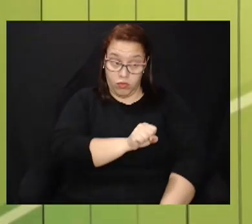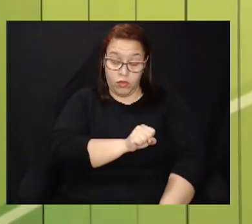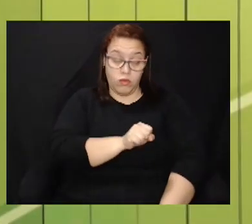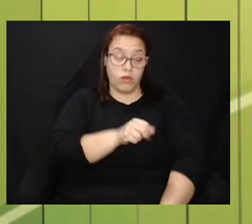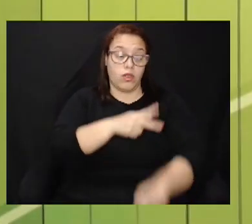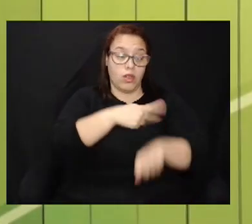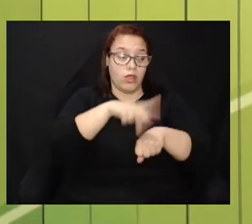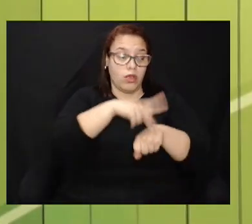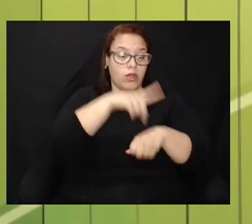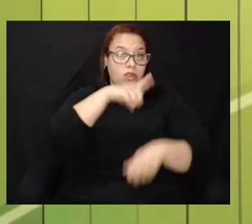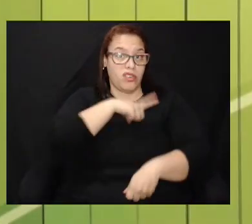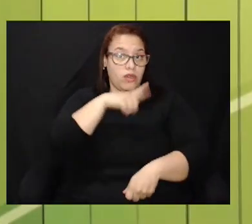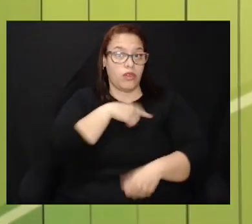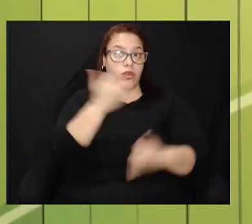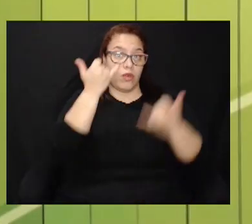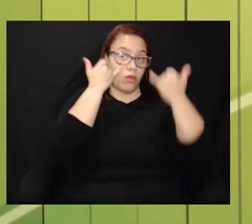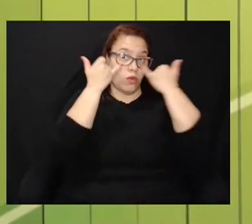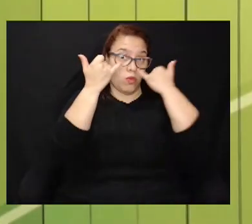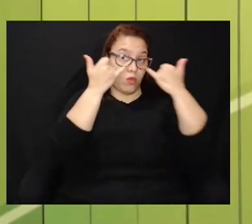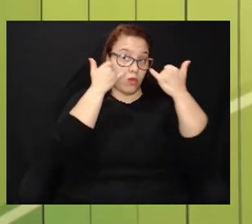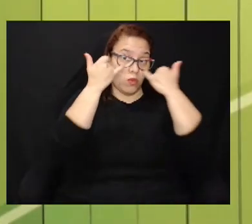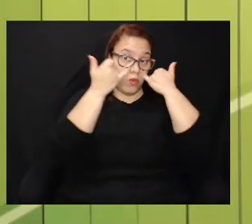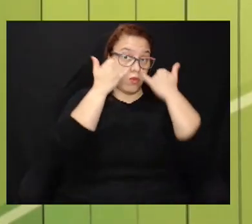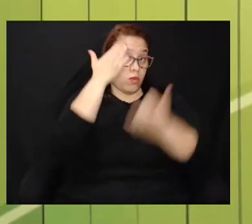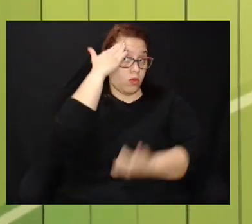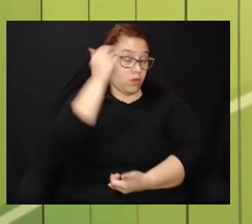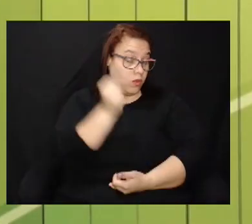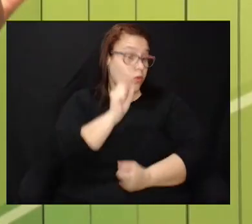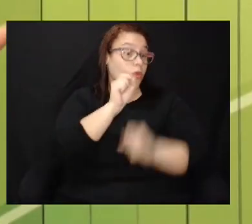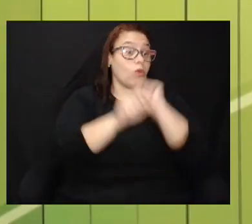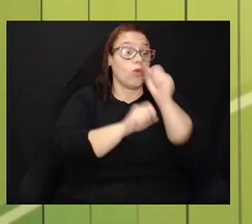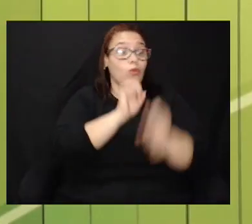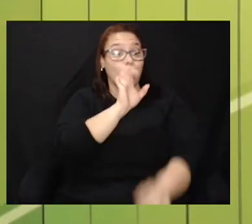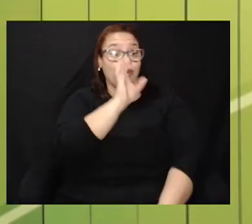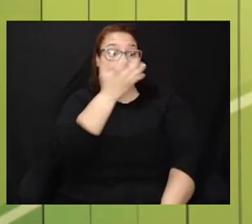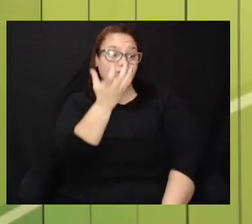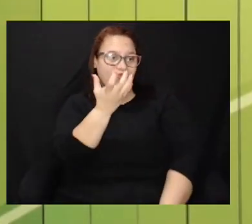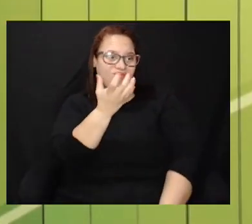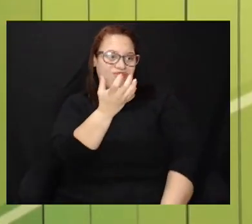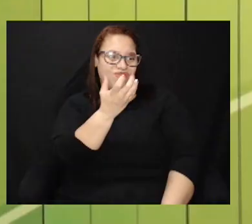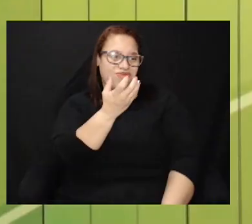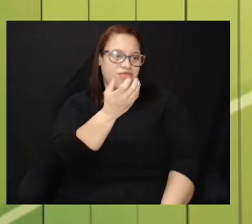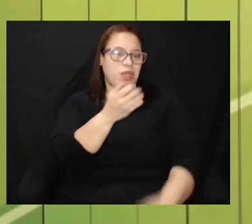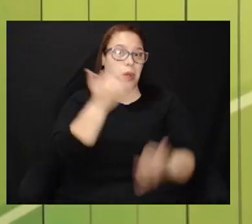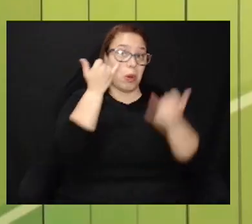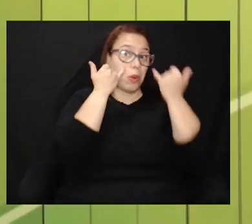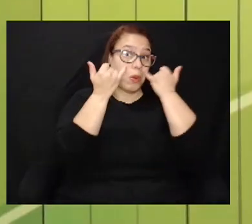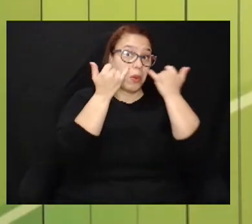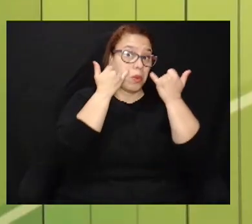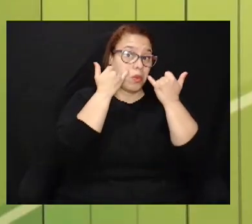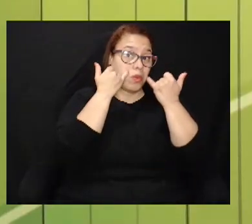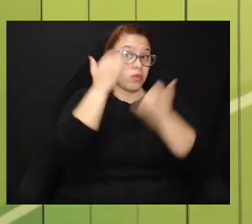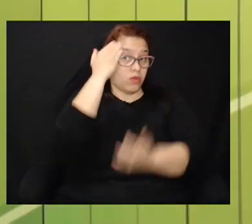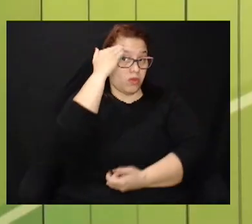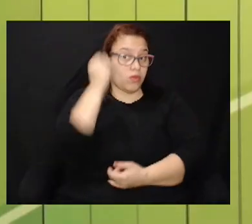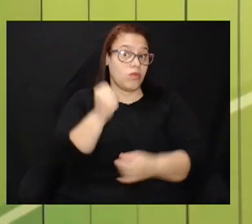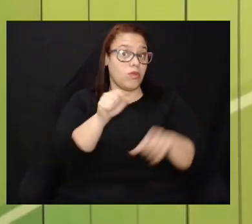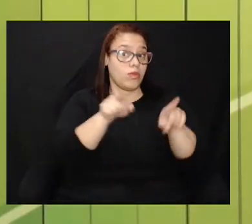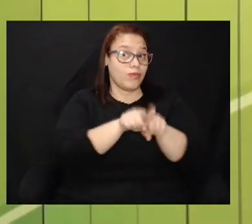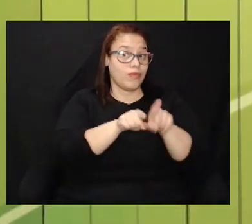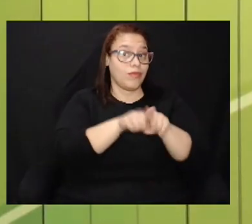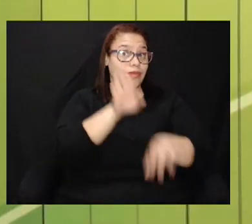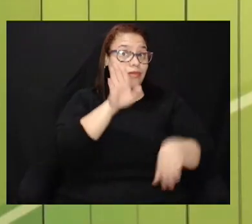as notícias, sabemos o que acontece geralmente pelas notícias, e sabemos também que às vezes há custo